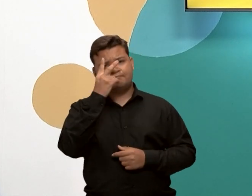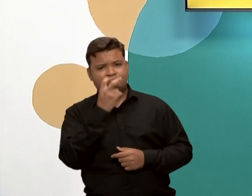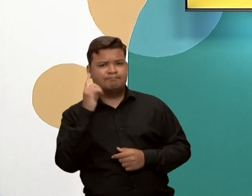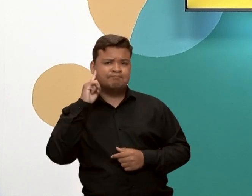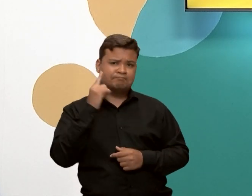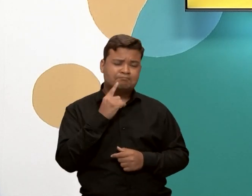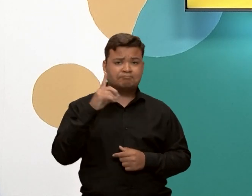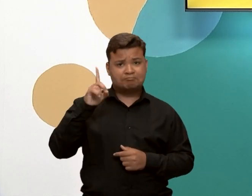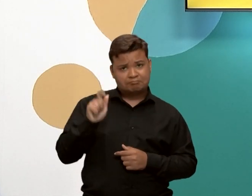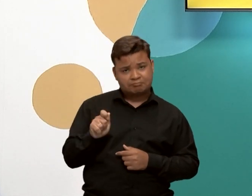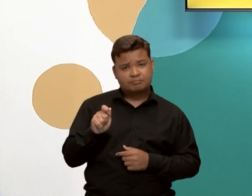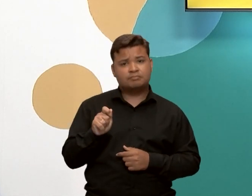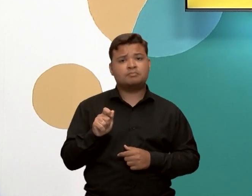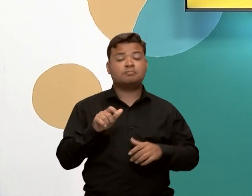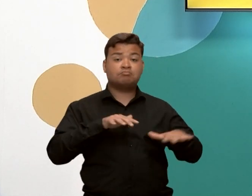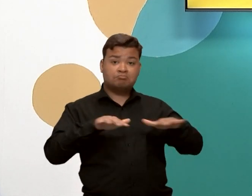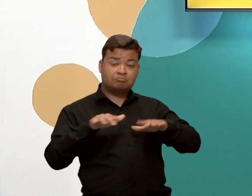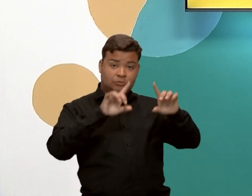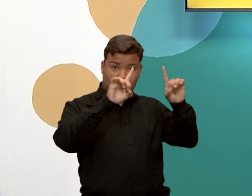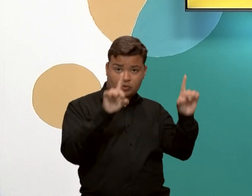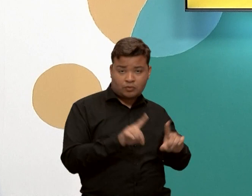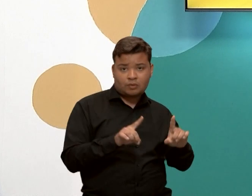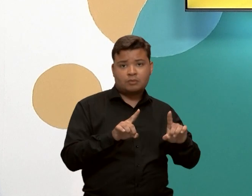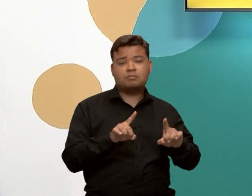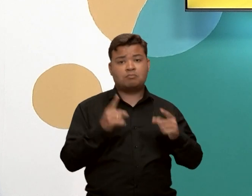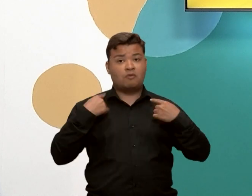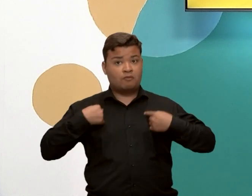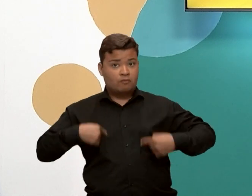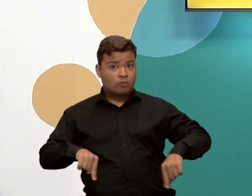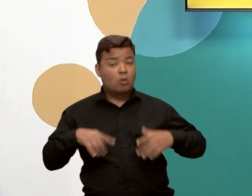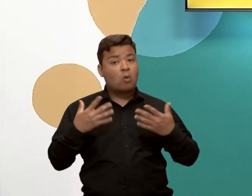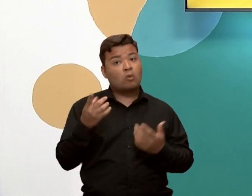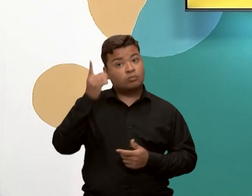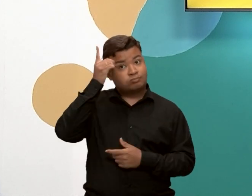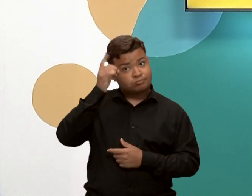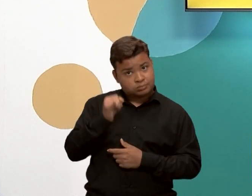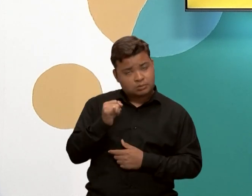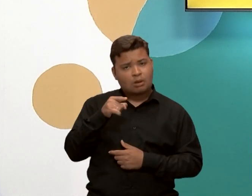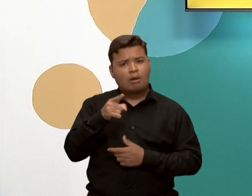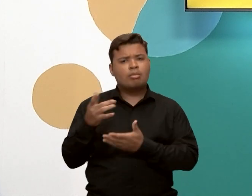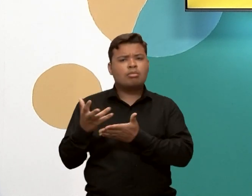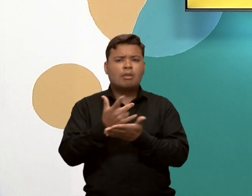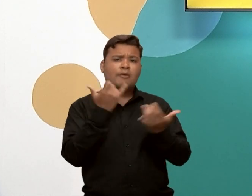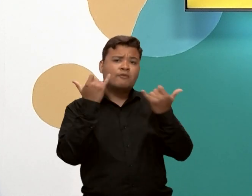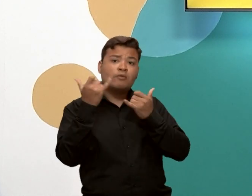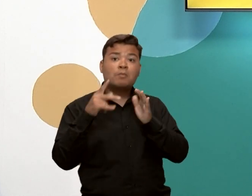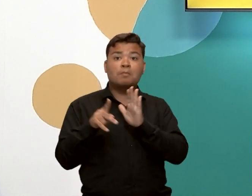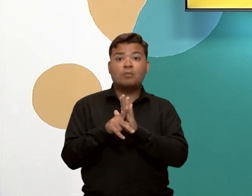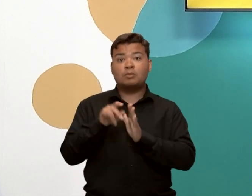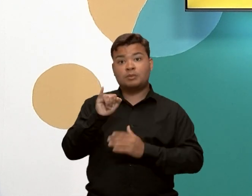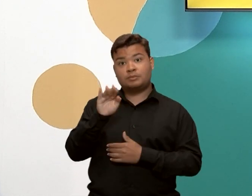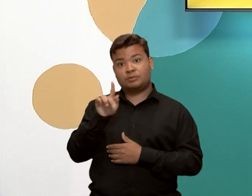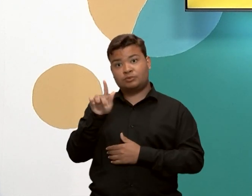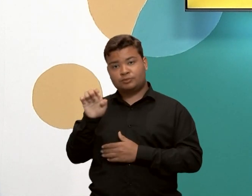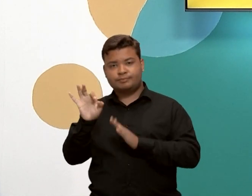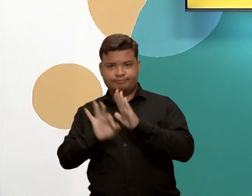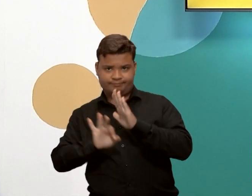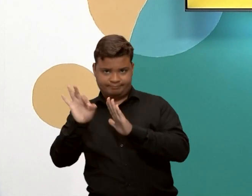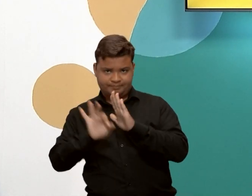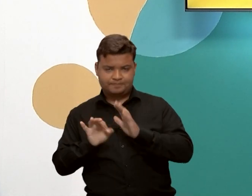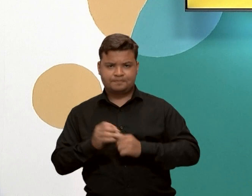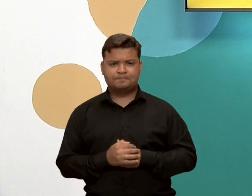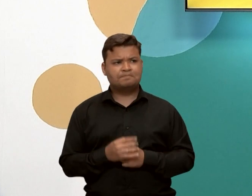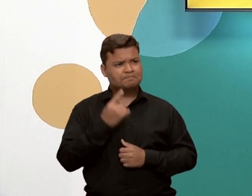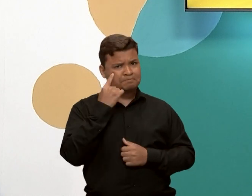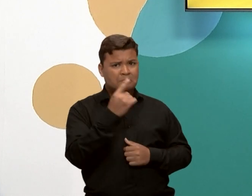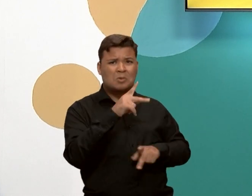auditiva, motora, física ou intelectual, segundo dados do IBGE. Apesar de serem uma parcela expressiva